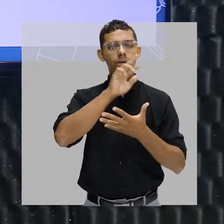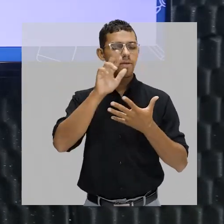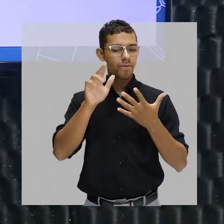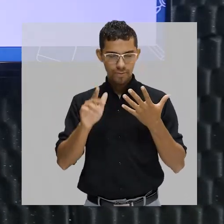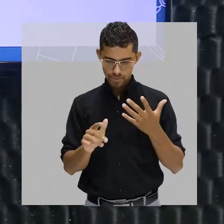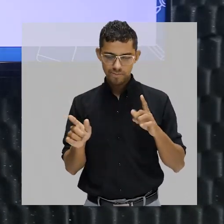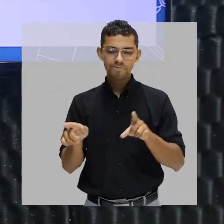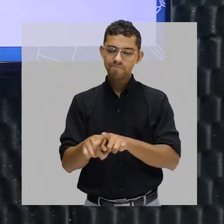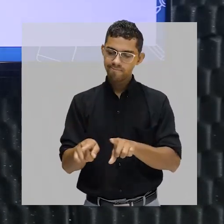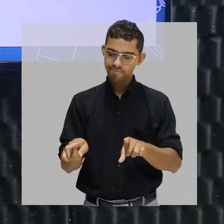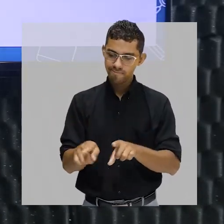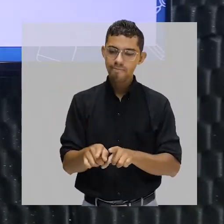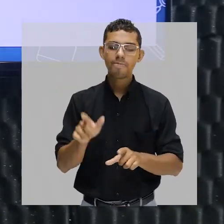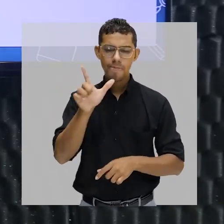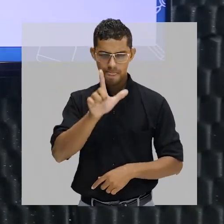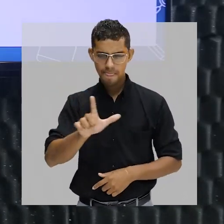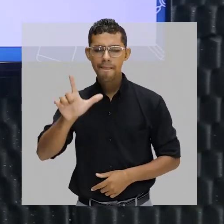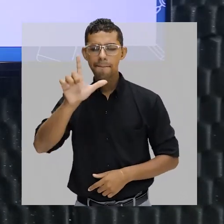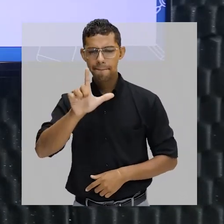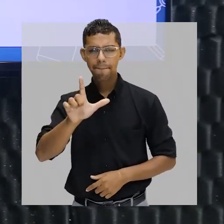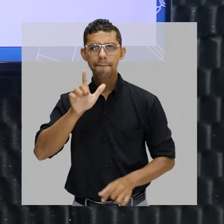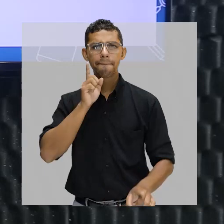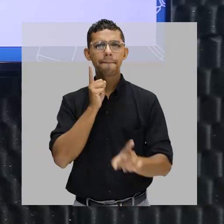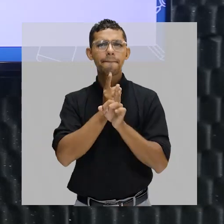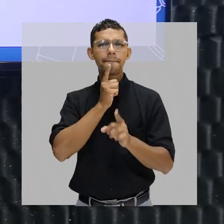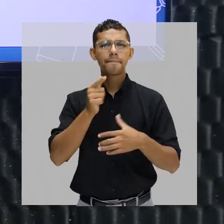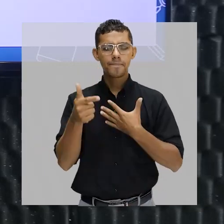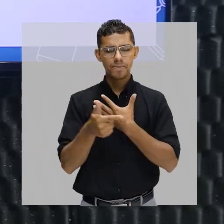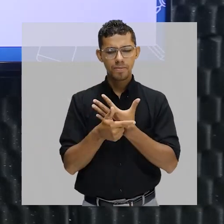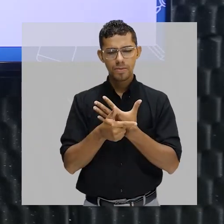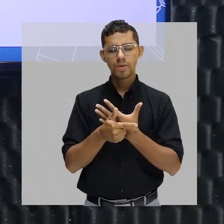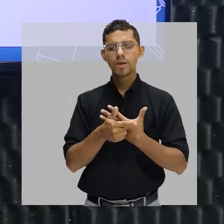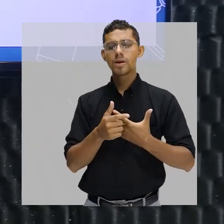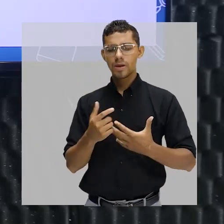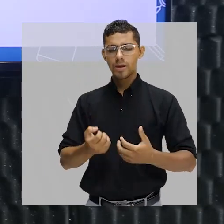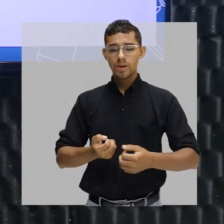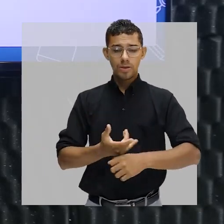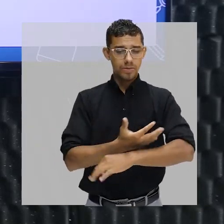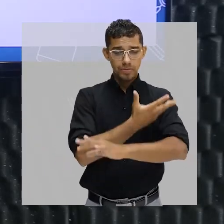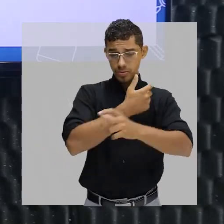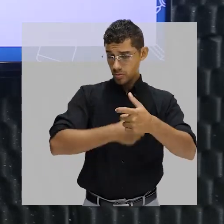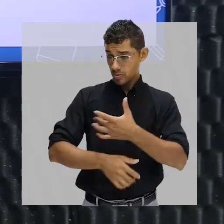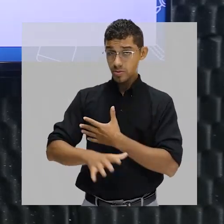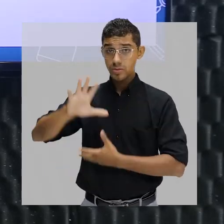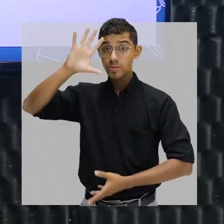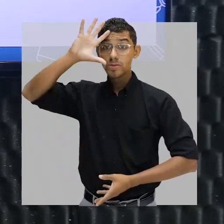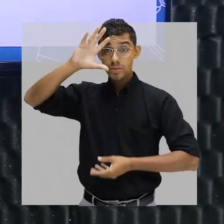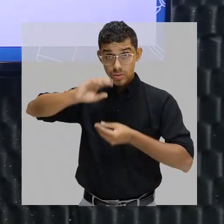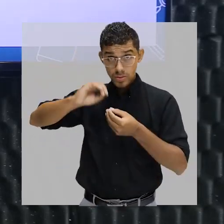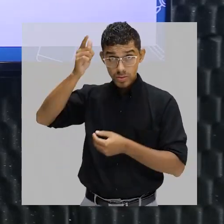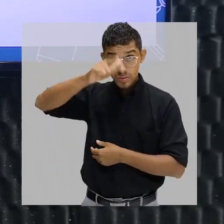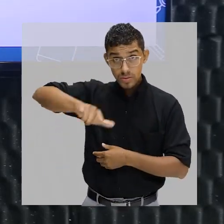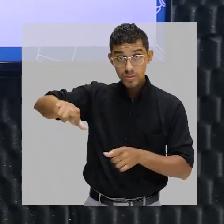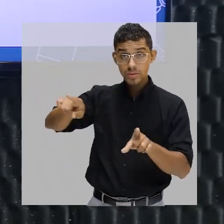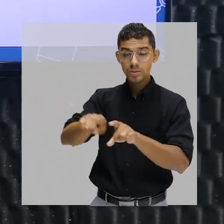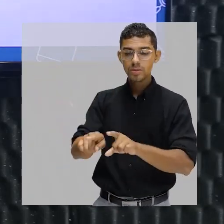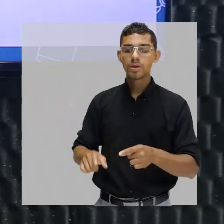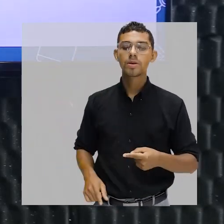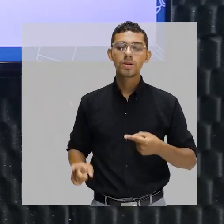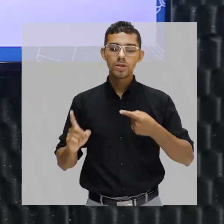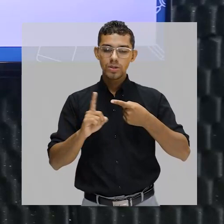também numa obra literária a função emotiva. Recapitulando, para não ficar confuso. A função